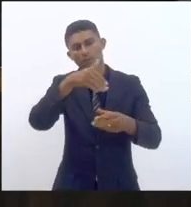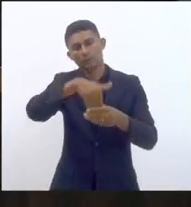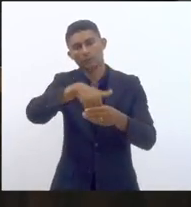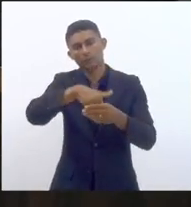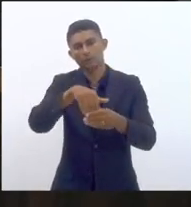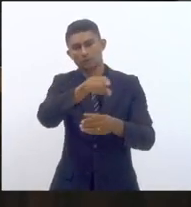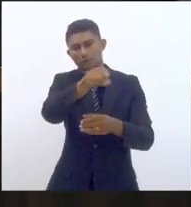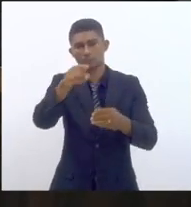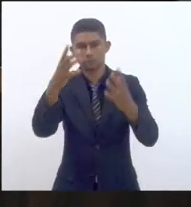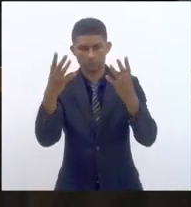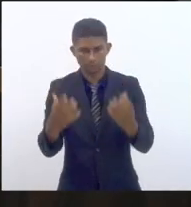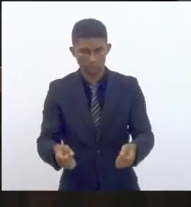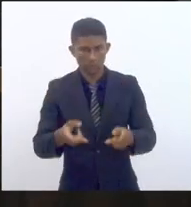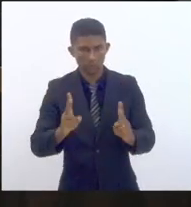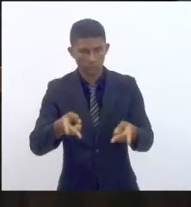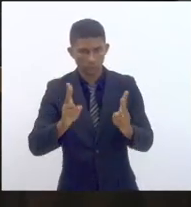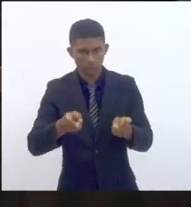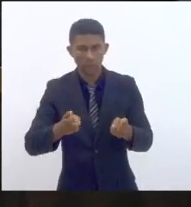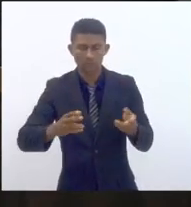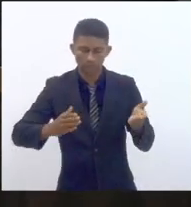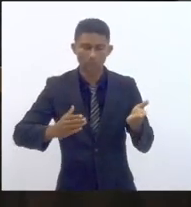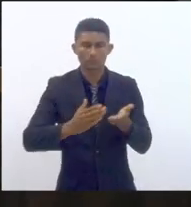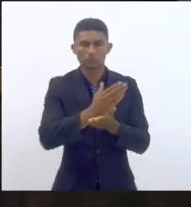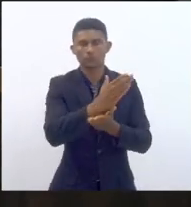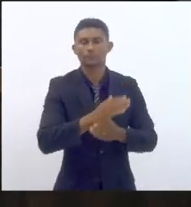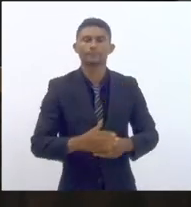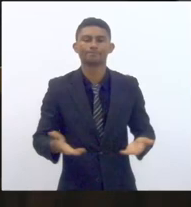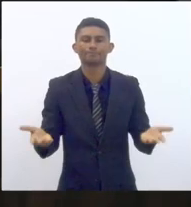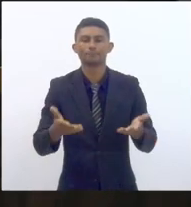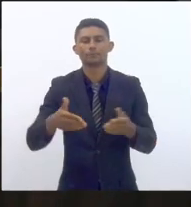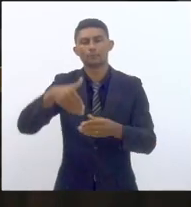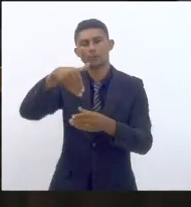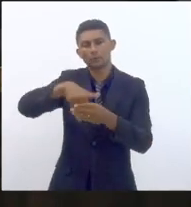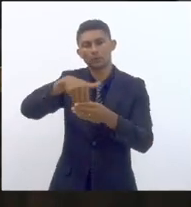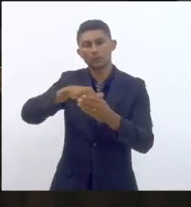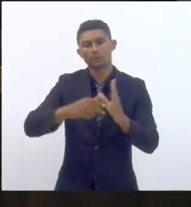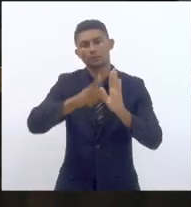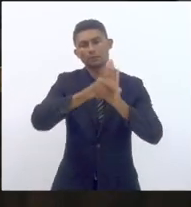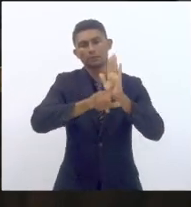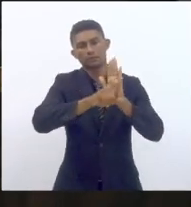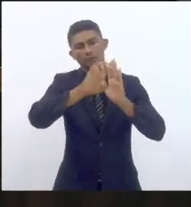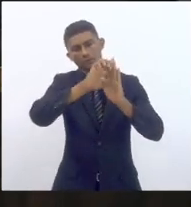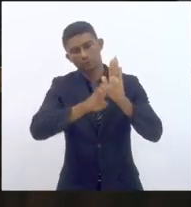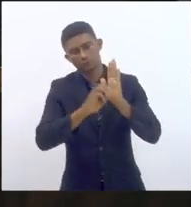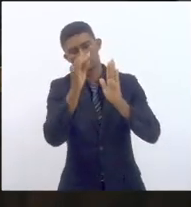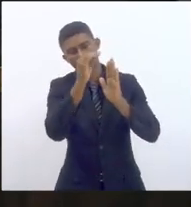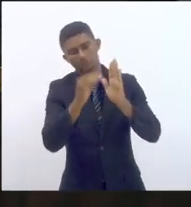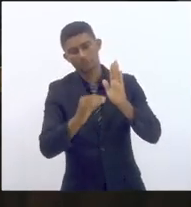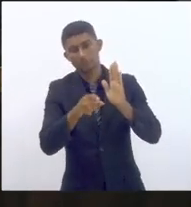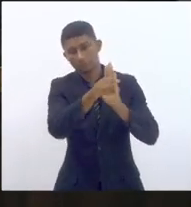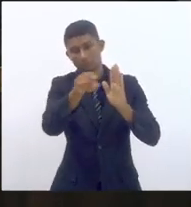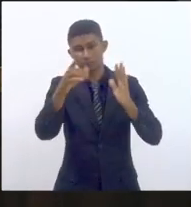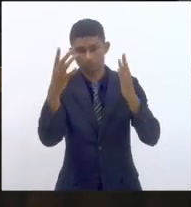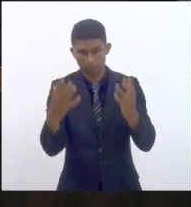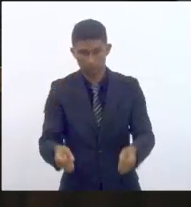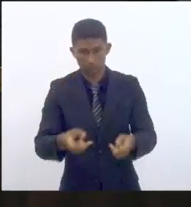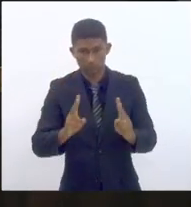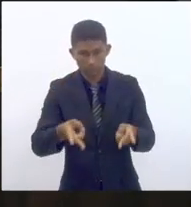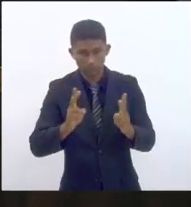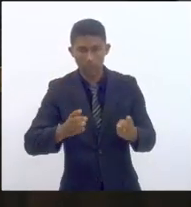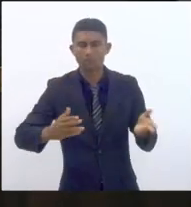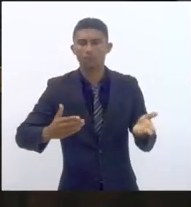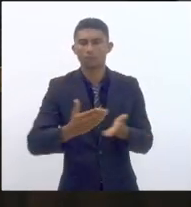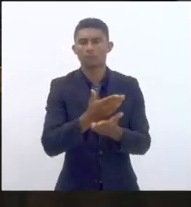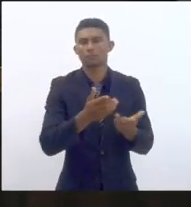Senhores que aprovam, permaneçam como estão. Aprovado. Em votação, projeto assim emendado. Senhores que aprovam, permaneçam como estão. Aprovado. Vai a